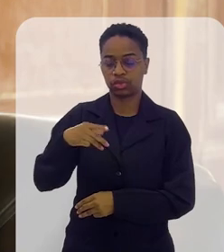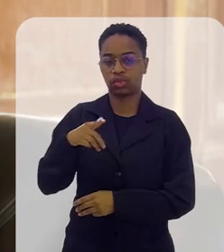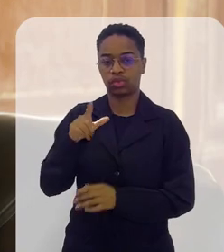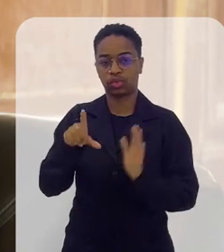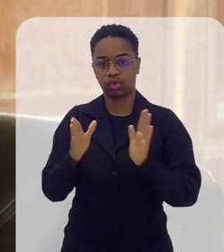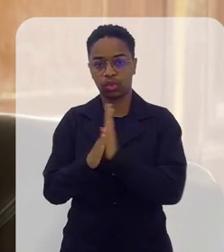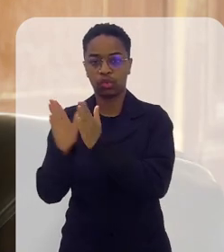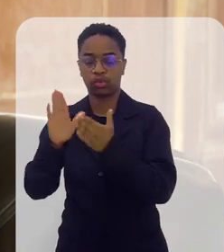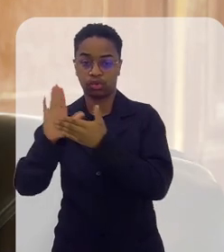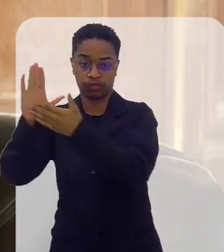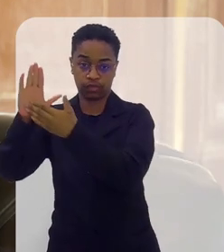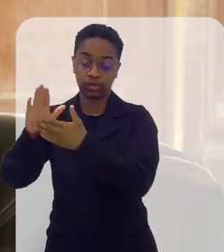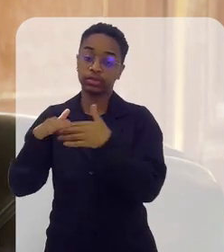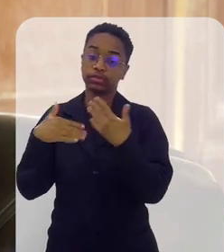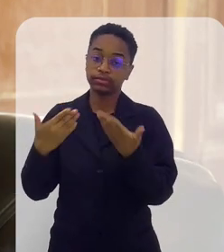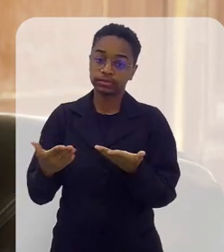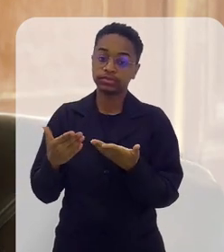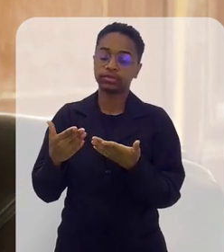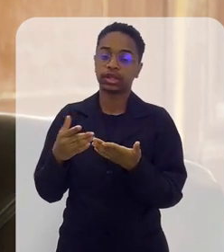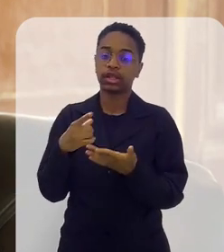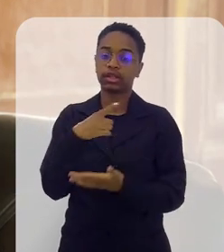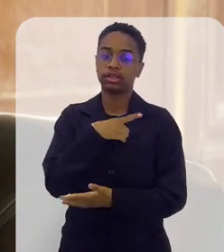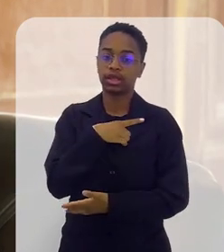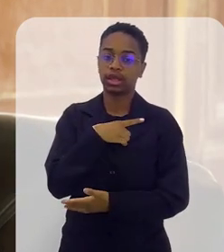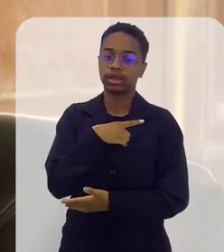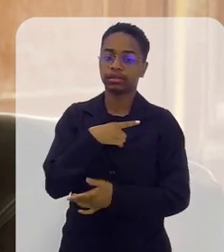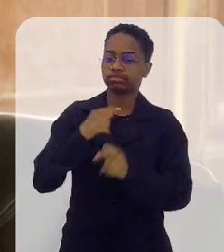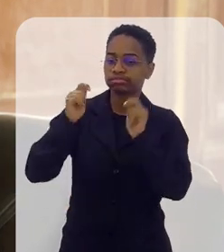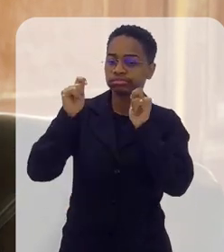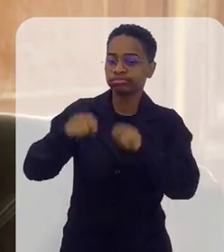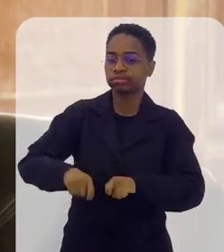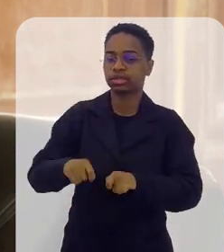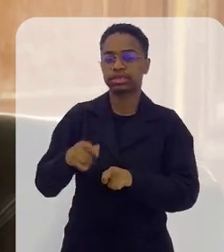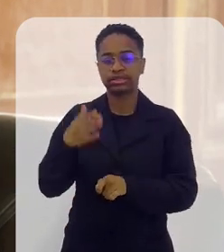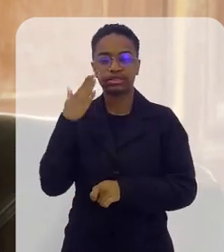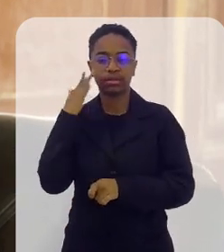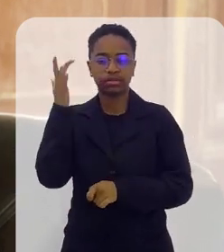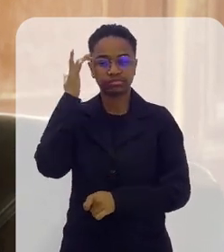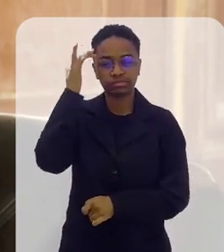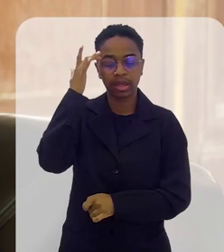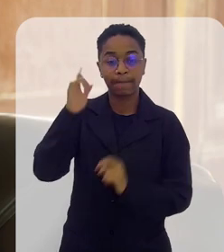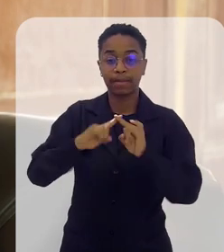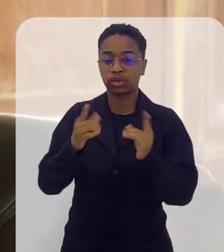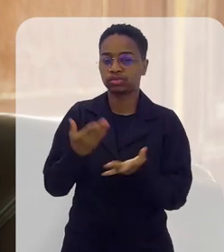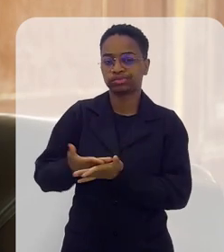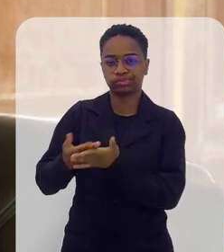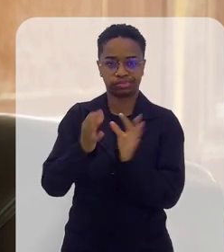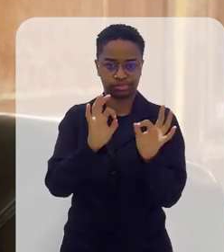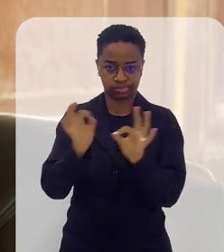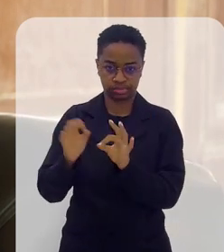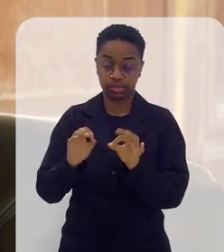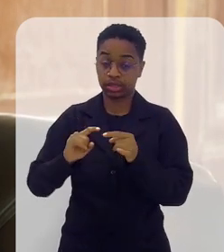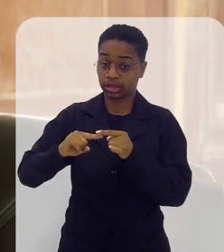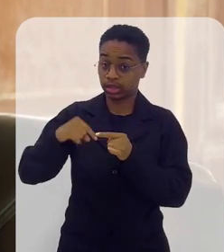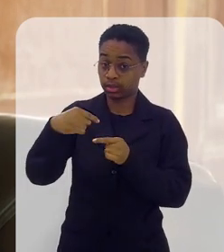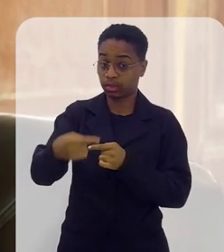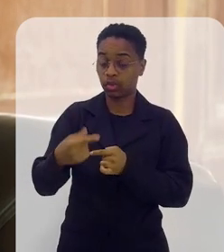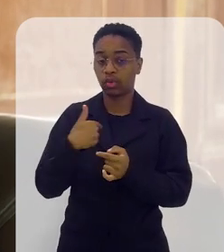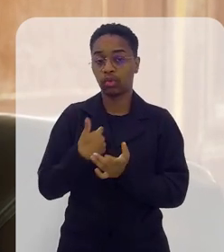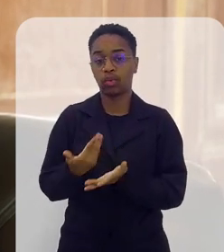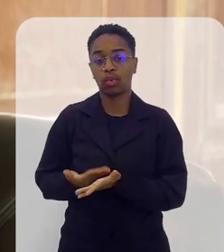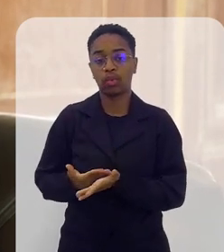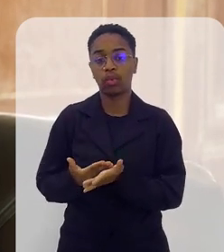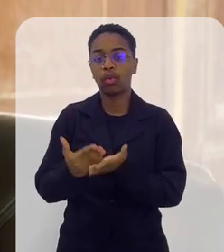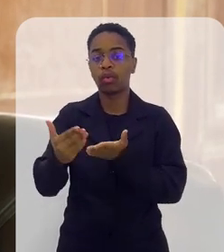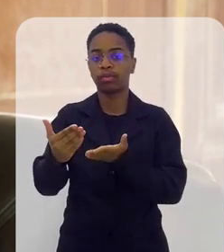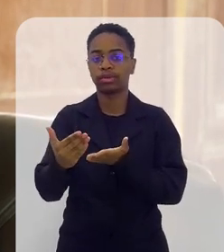E então eu tinha muita habilidade, porém não tinha estudo. Foi quando eu comecei a